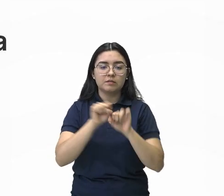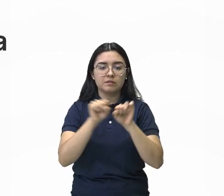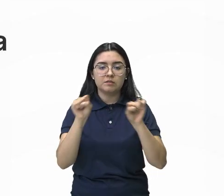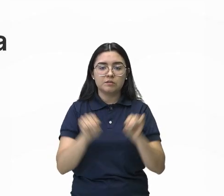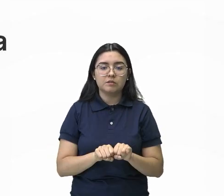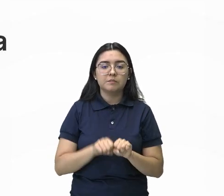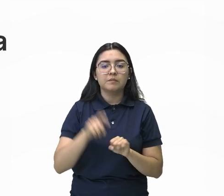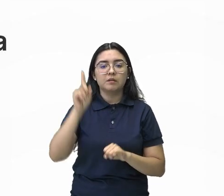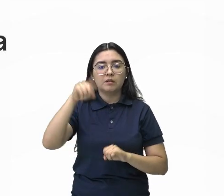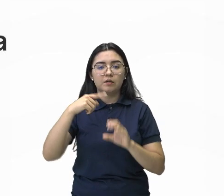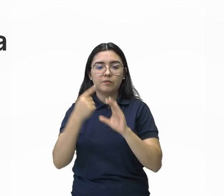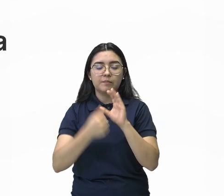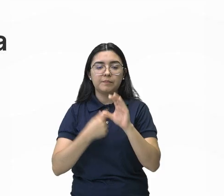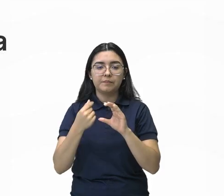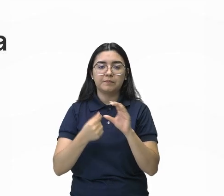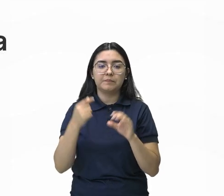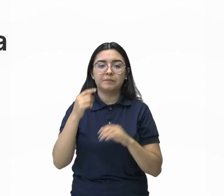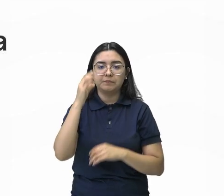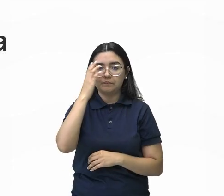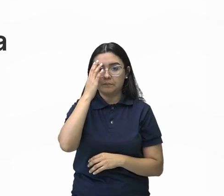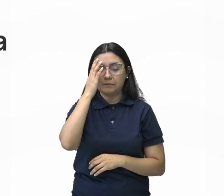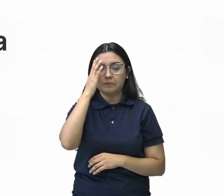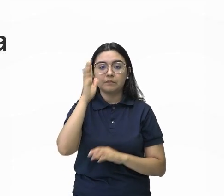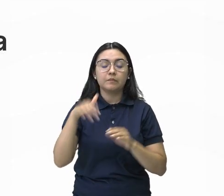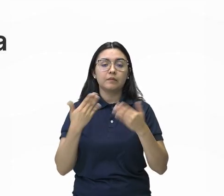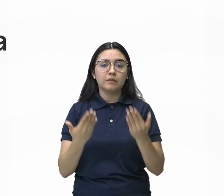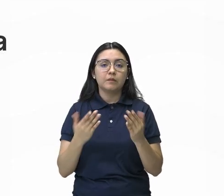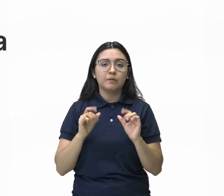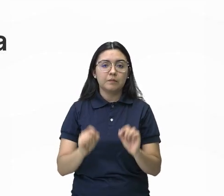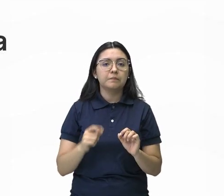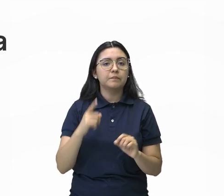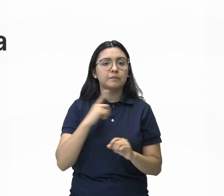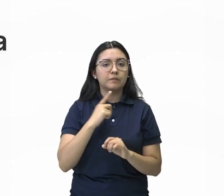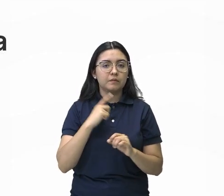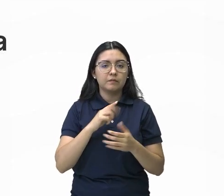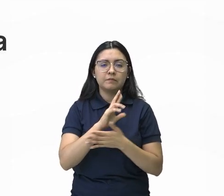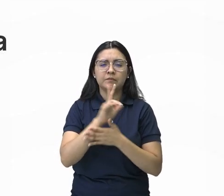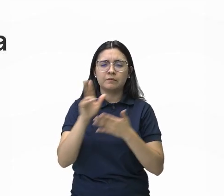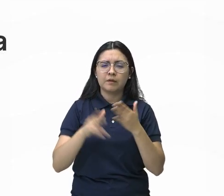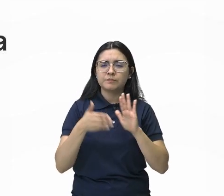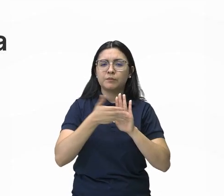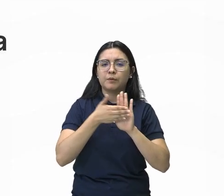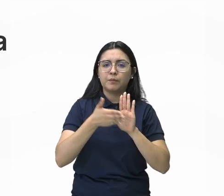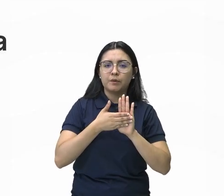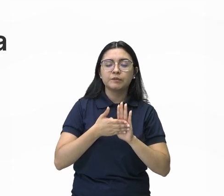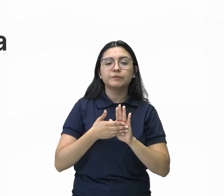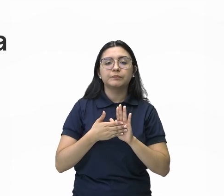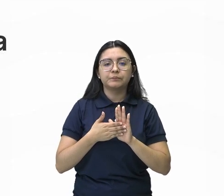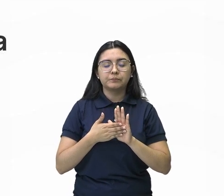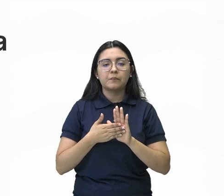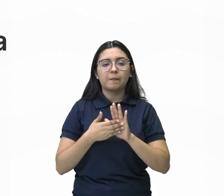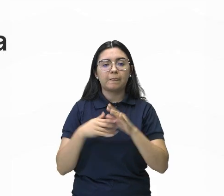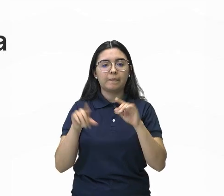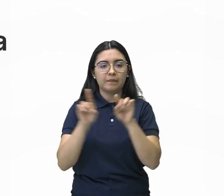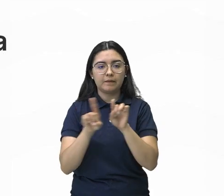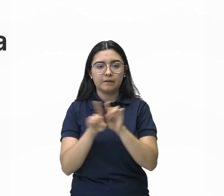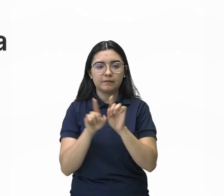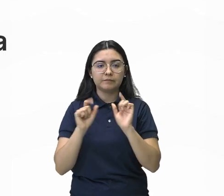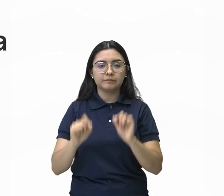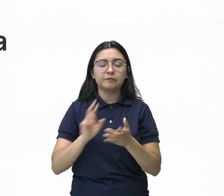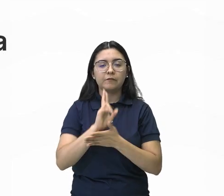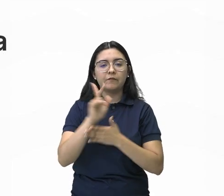é o capitalismo. E, para isso, existem muitas propostas, existem